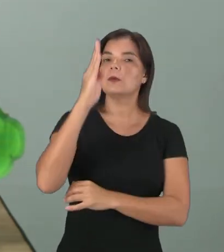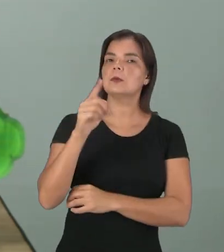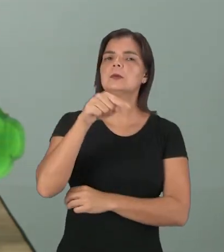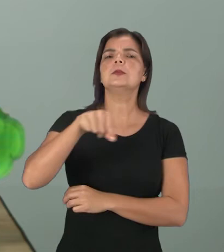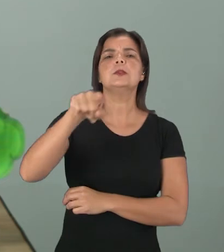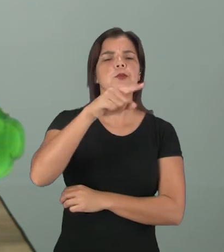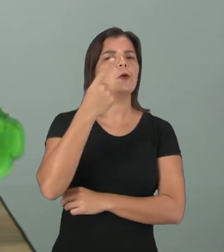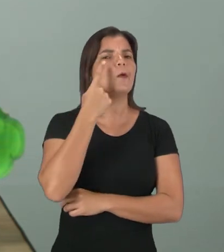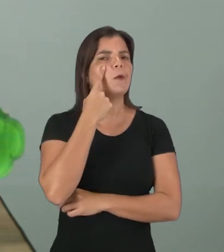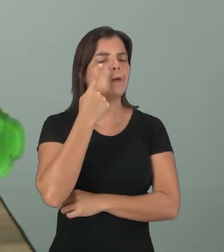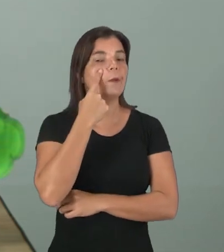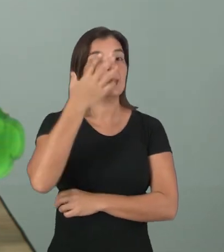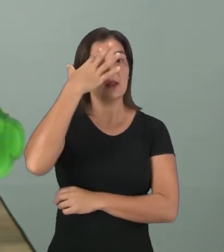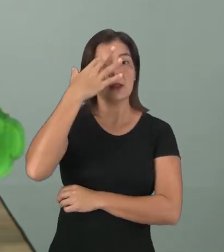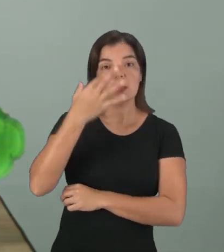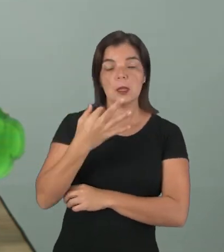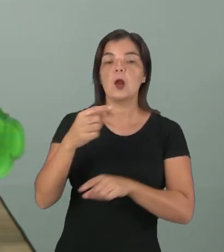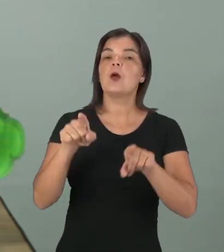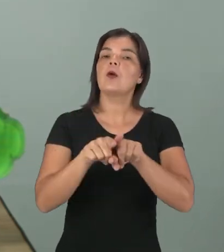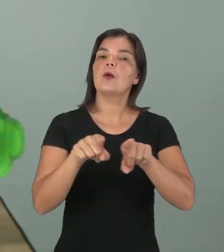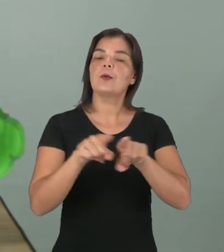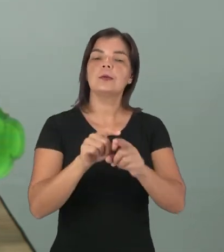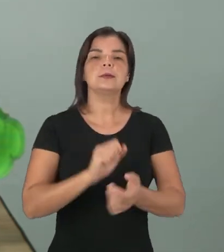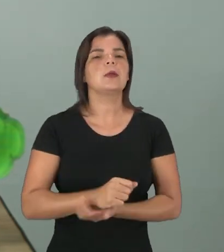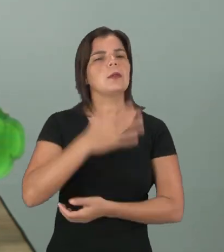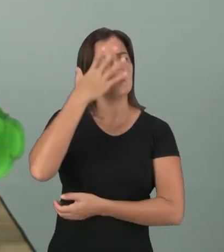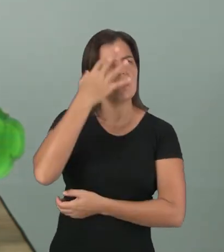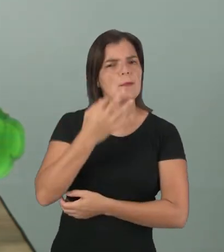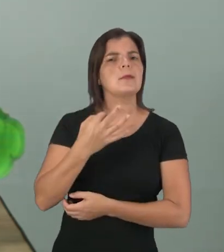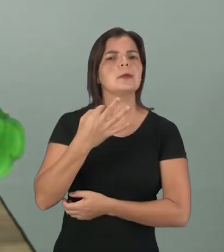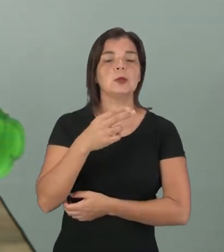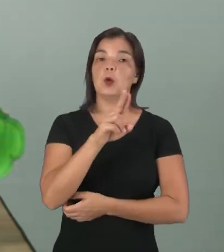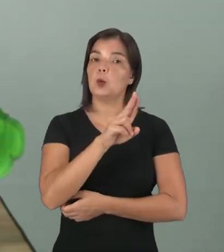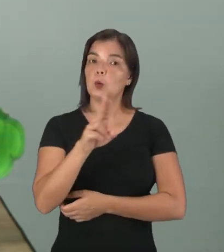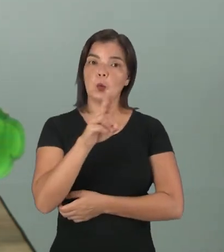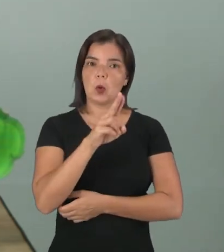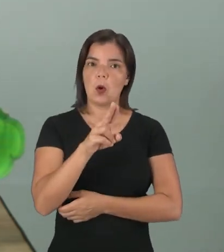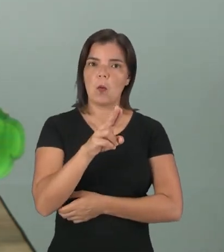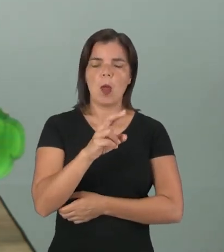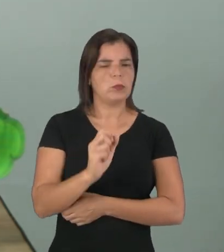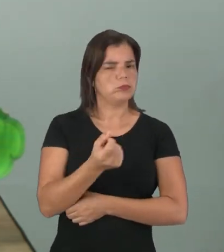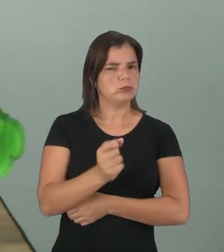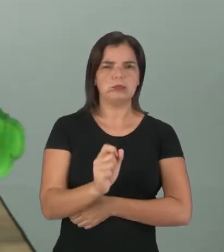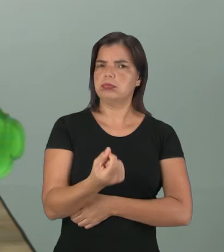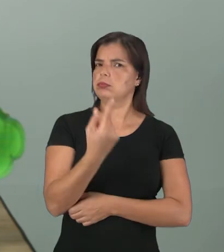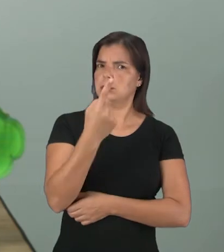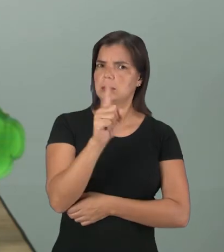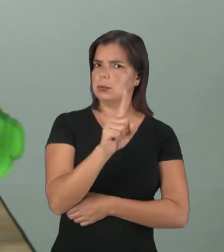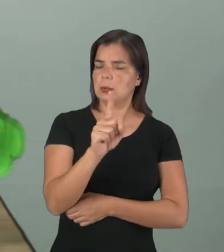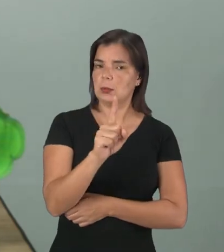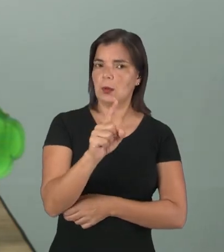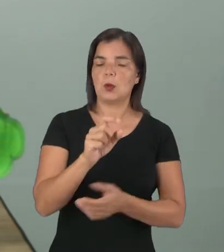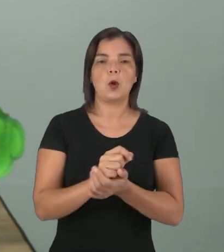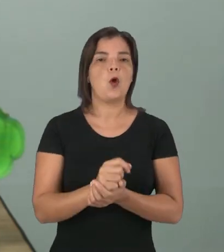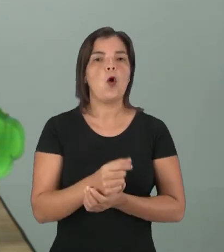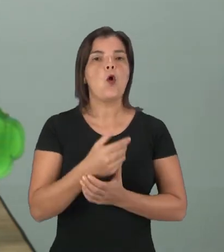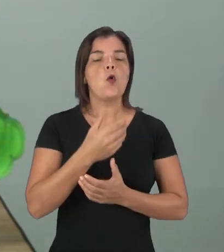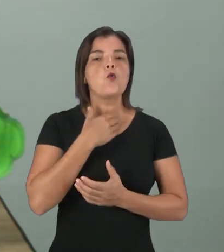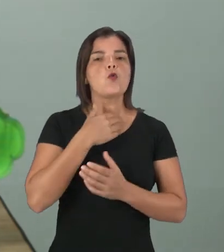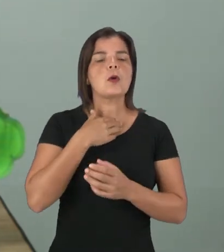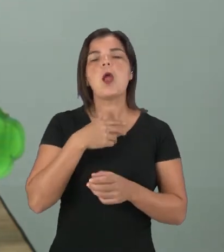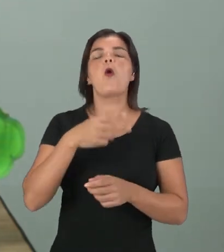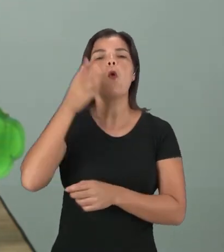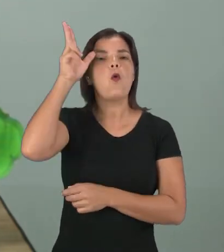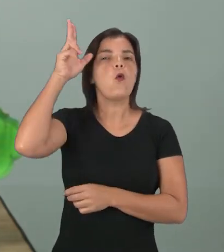já ouviram falar certamente, olha só, eu tenho certeza que esse nome não vai ser estranho para você, Mula Sem Cabeça. Quem